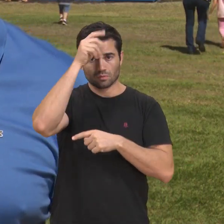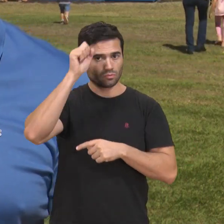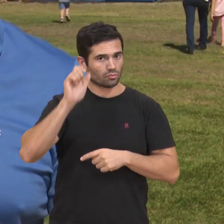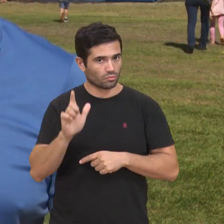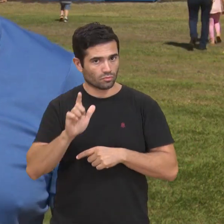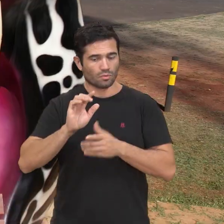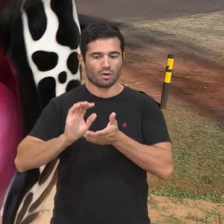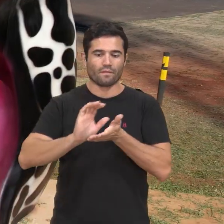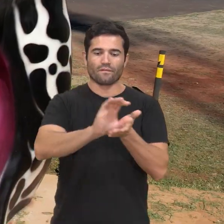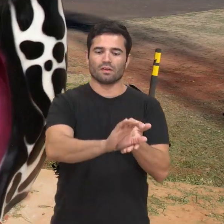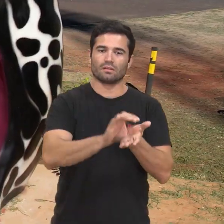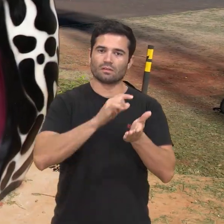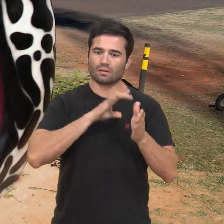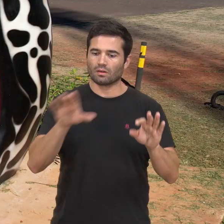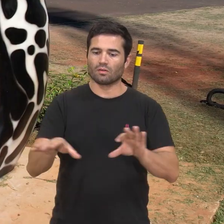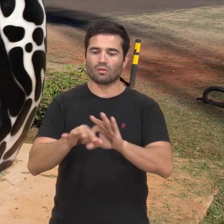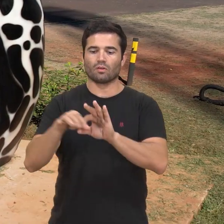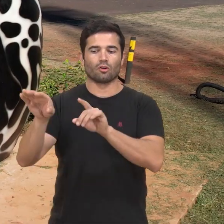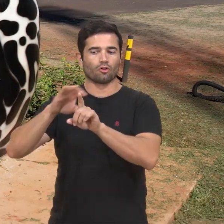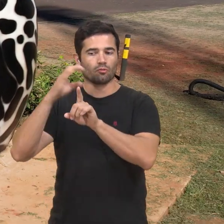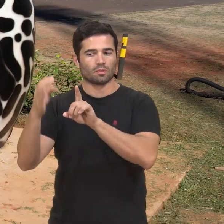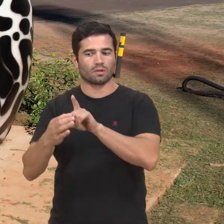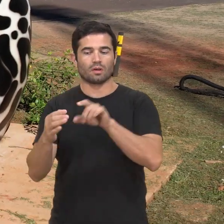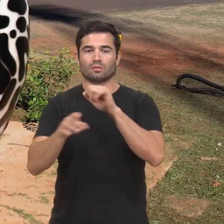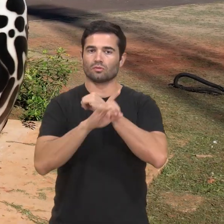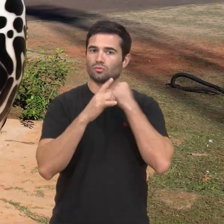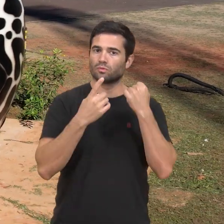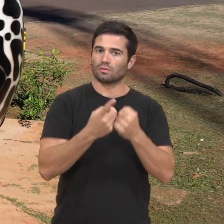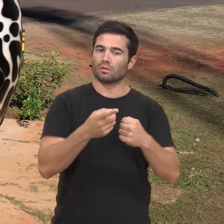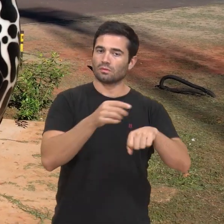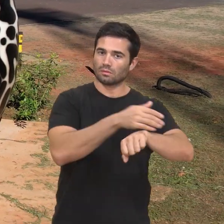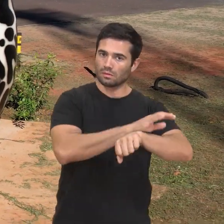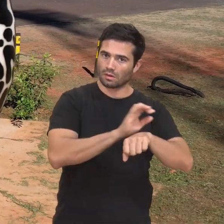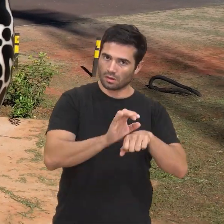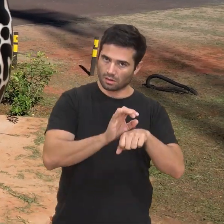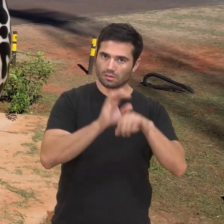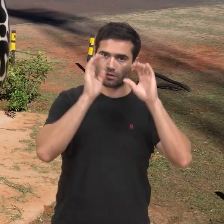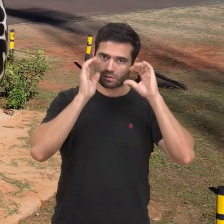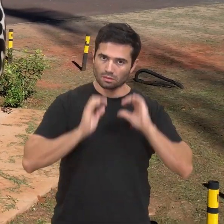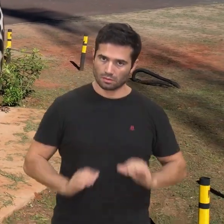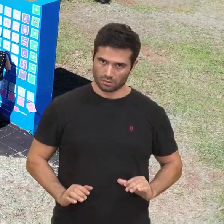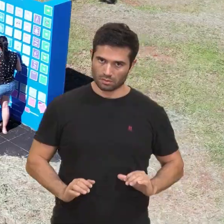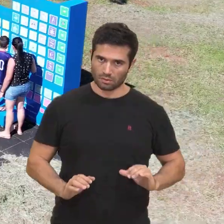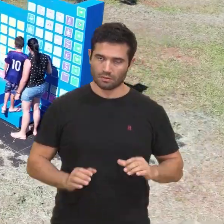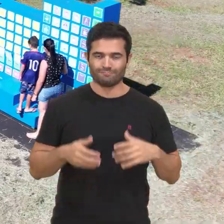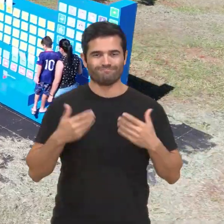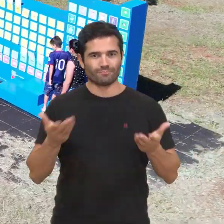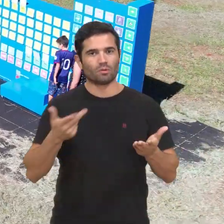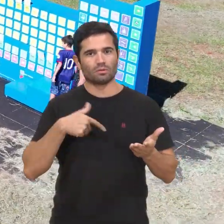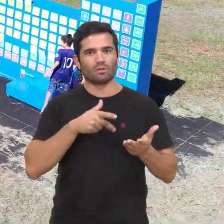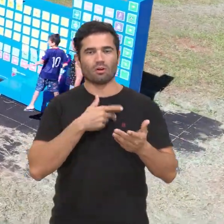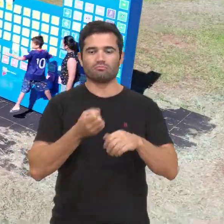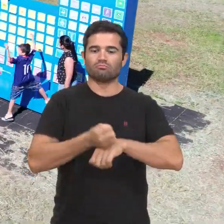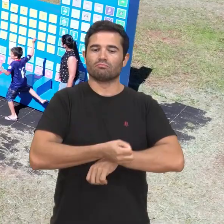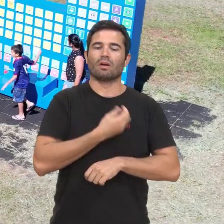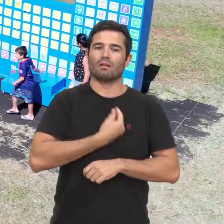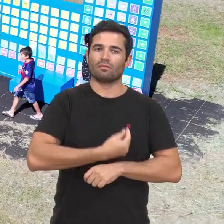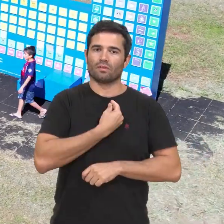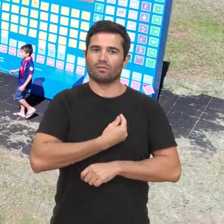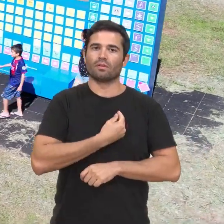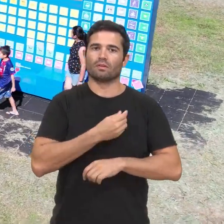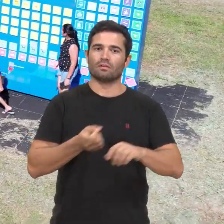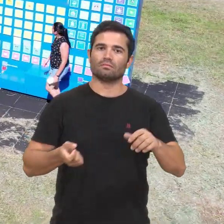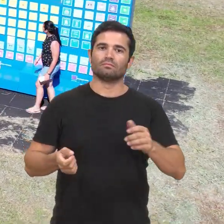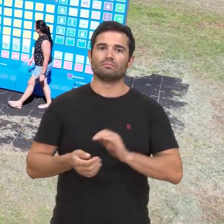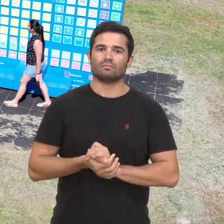Grosso do Sul investir nesse tipo de conexão entre comunidade, sociedade, ciência e cidadania, ciência e cidadania, nós